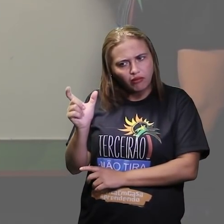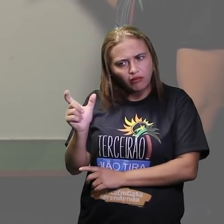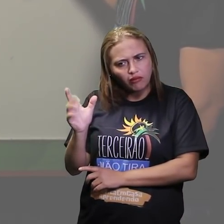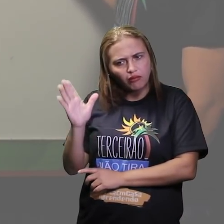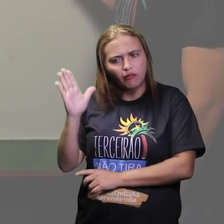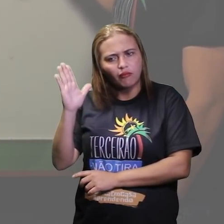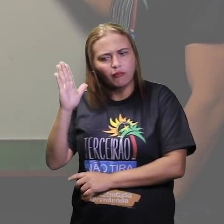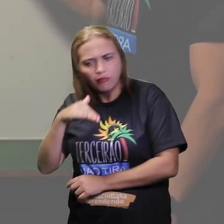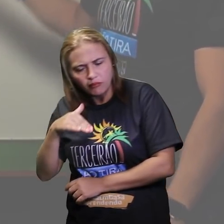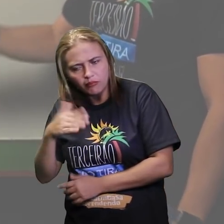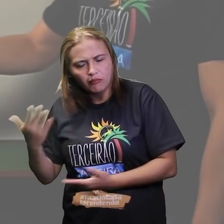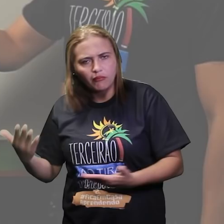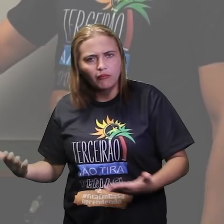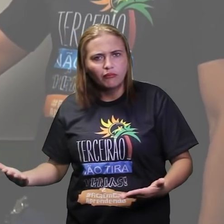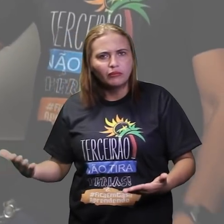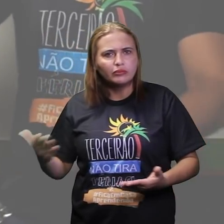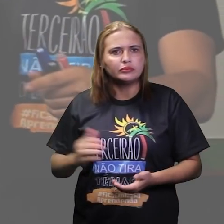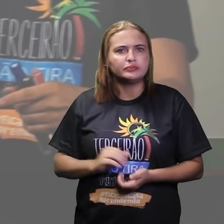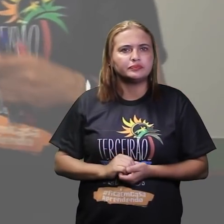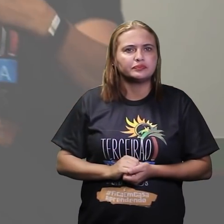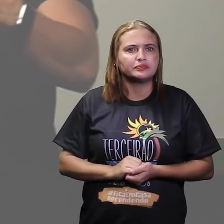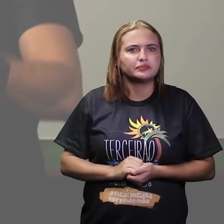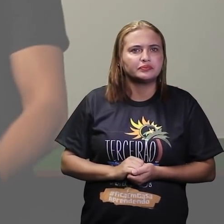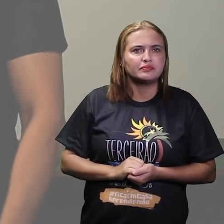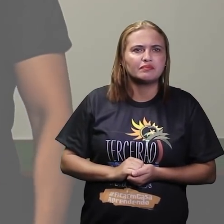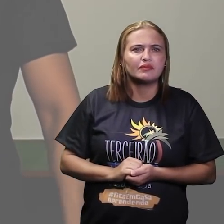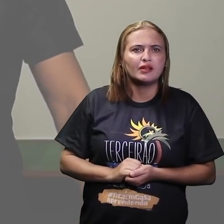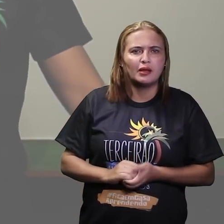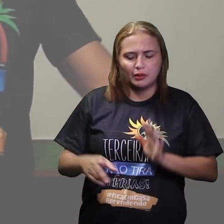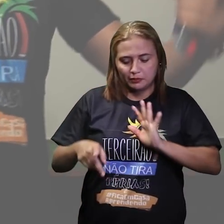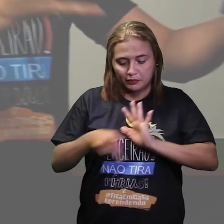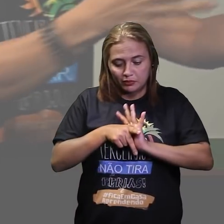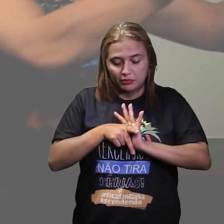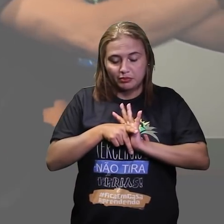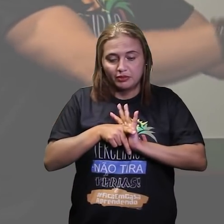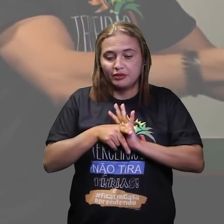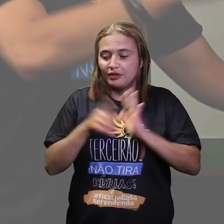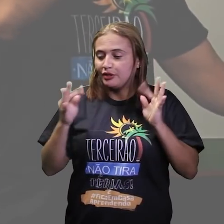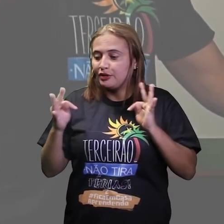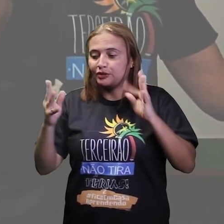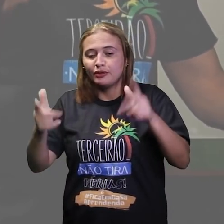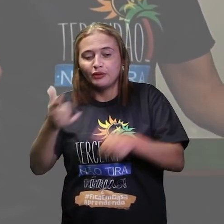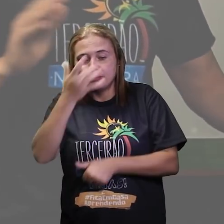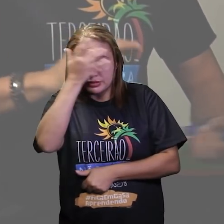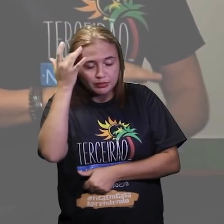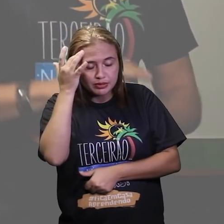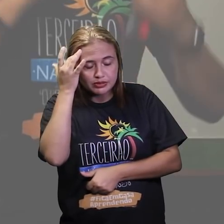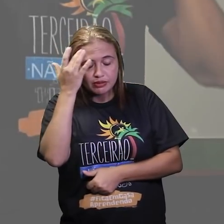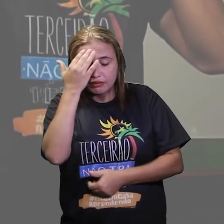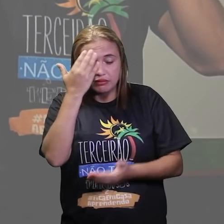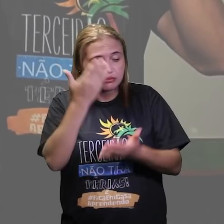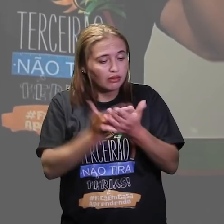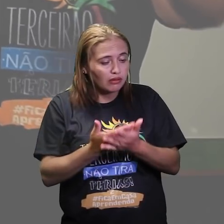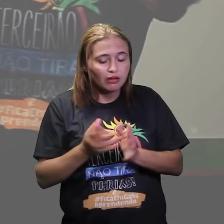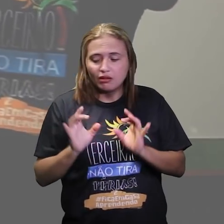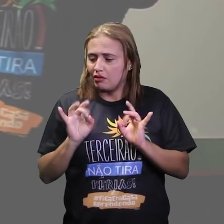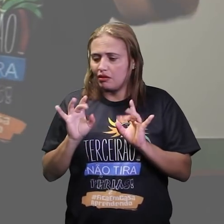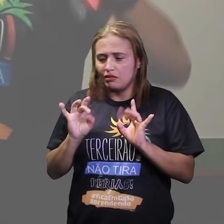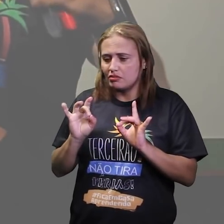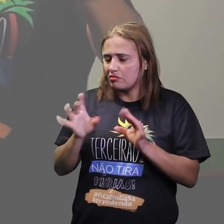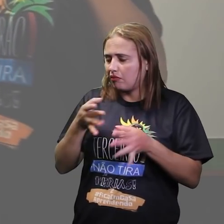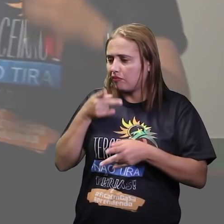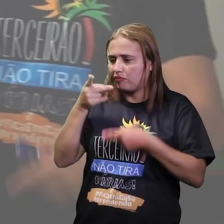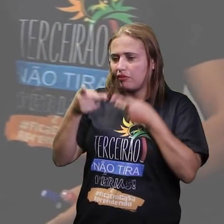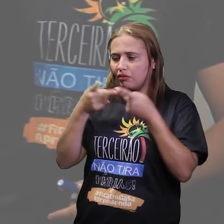O que acontece? O problema não foi ele ter dito que era dele, o problema foi que todo mundo acreditou, porque ele só disse, olha a frase, presta